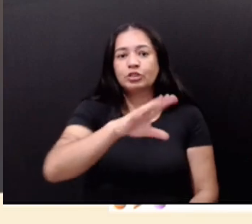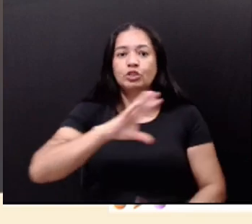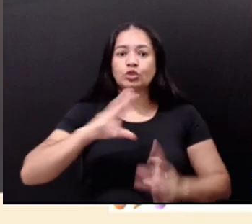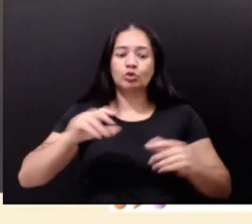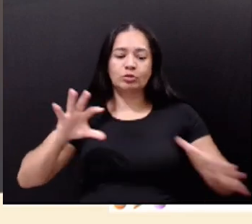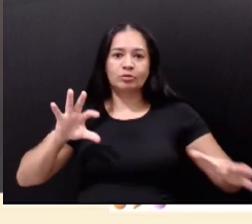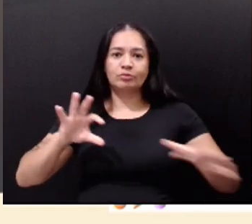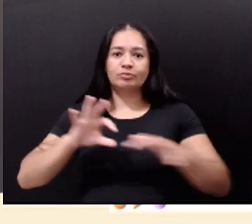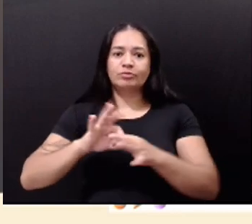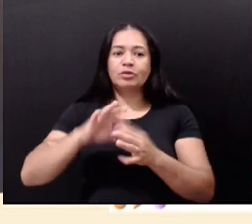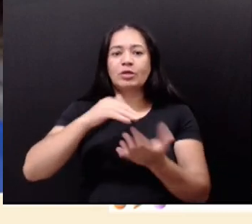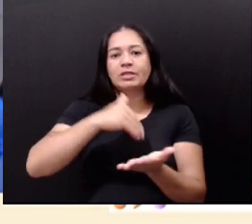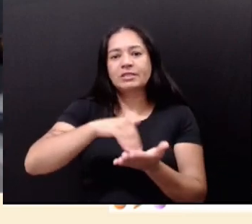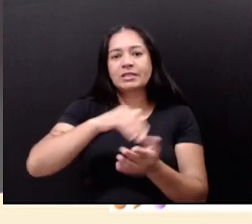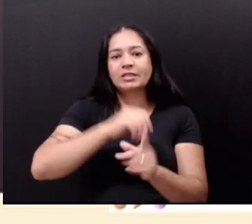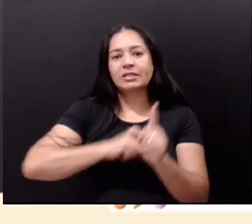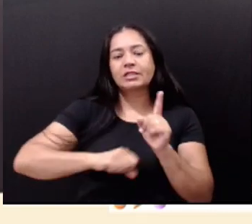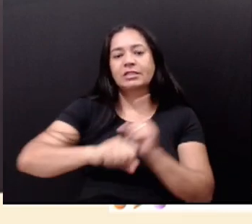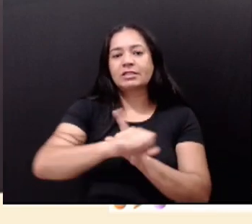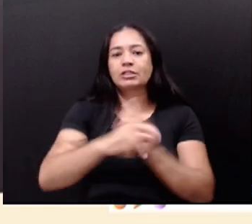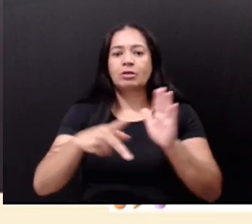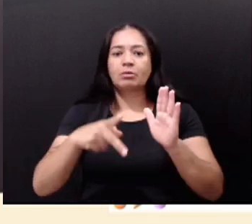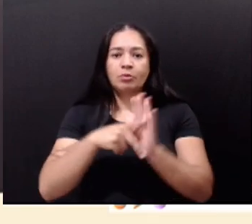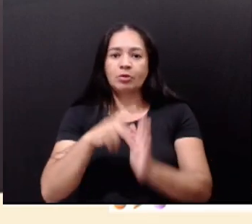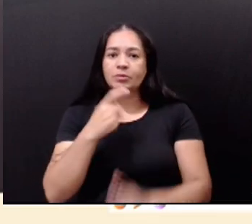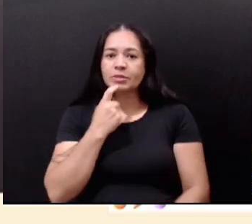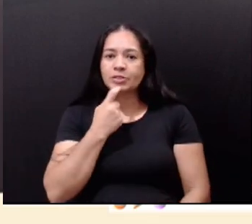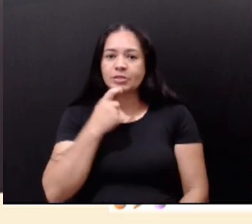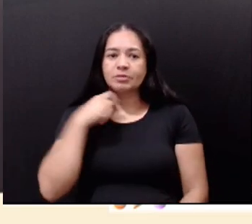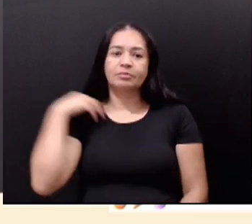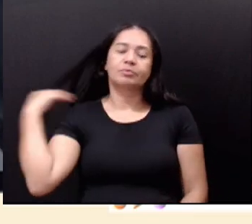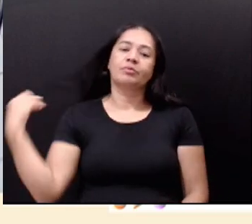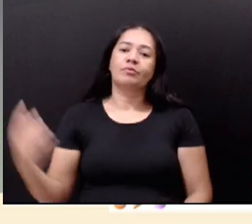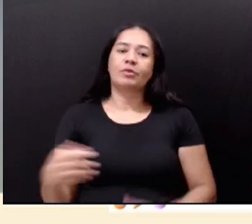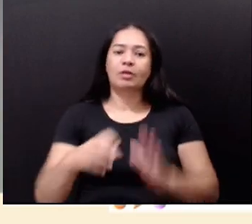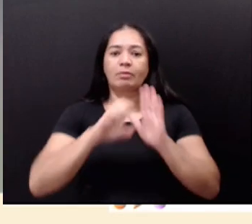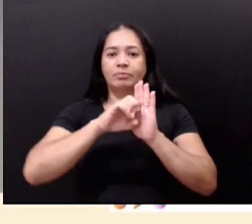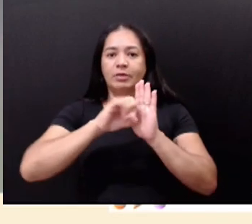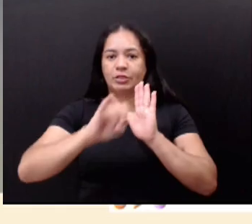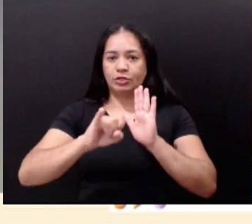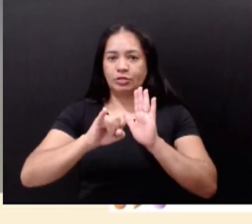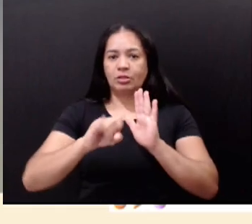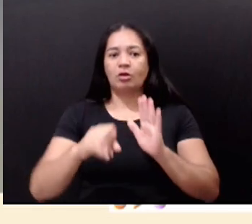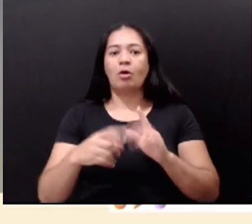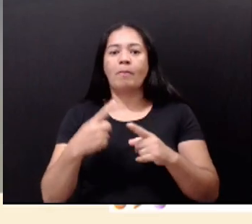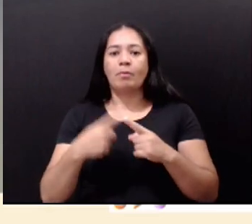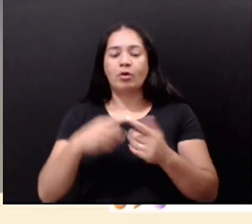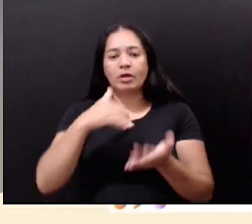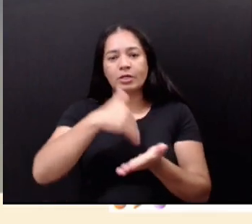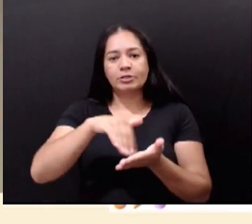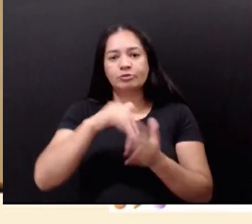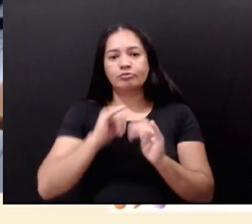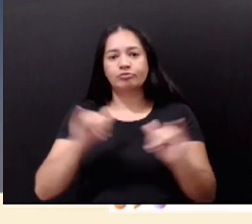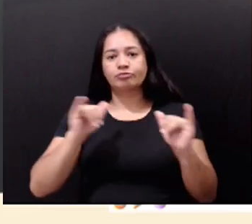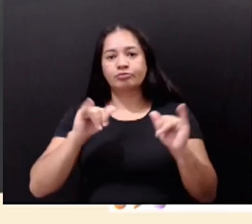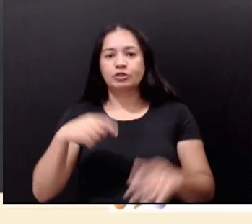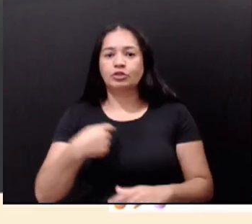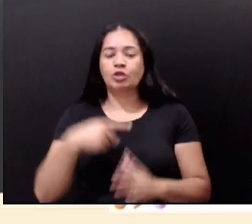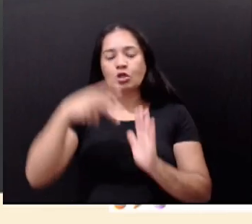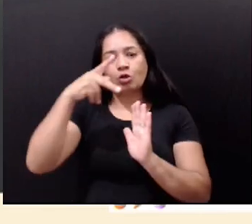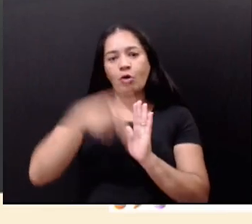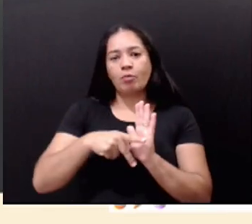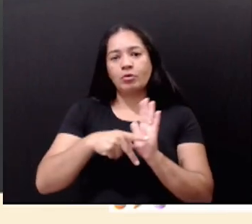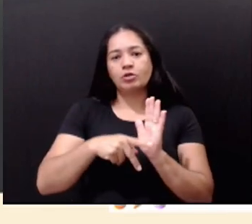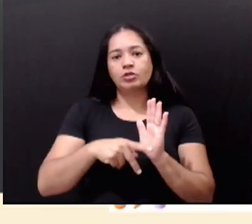de Campinas, né, do município, através de edital que a Secretaria divulga e a gente escreve o projeto, concorre